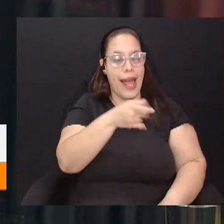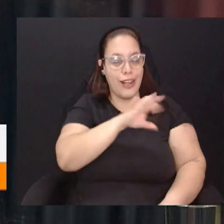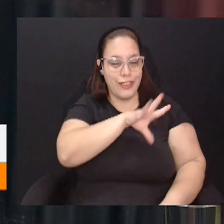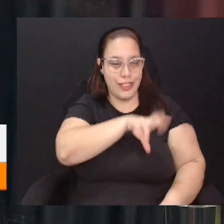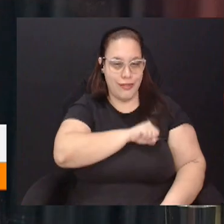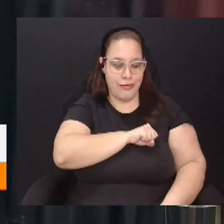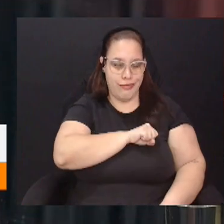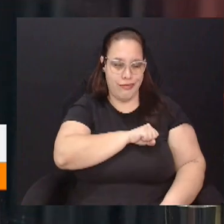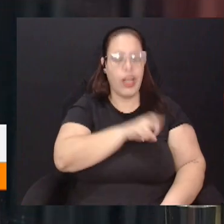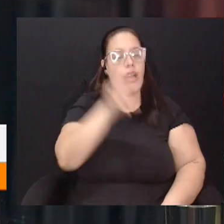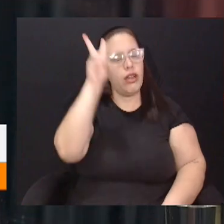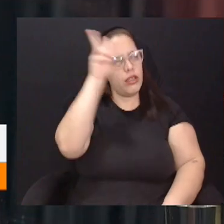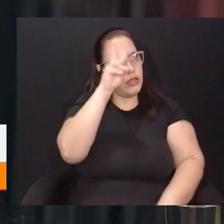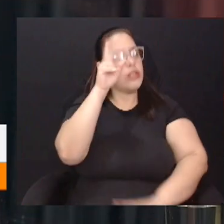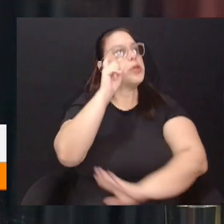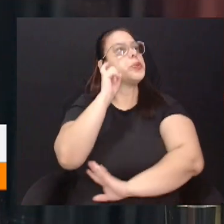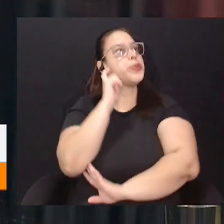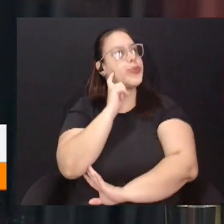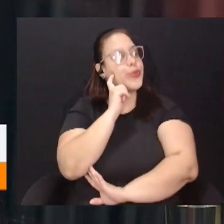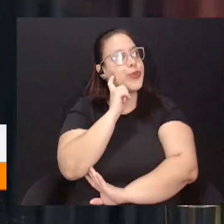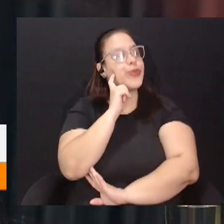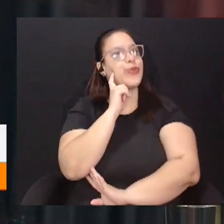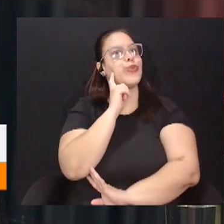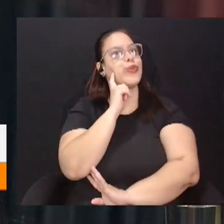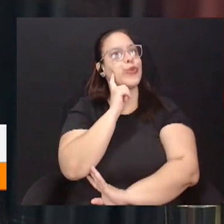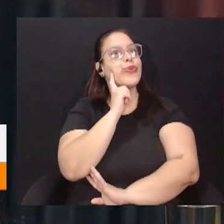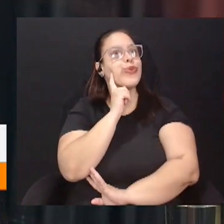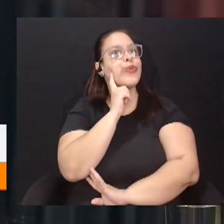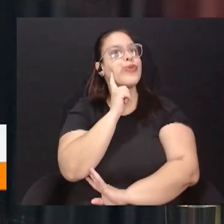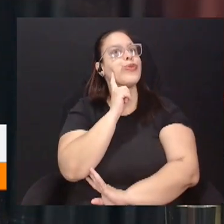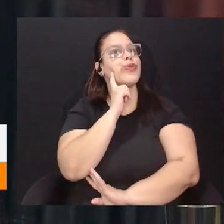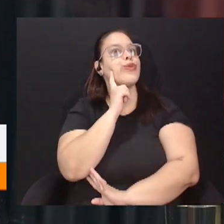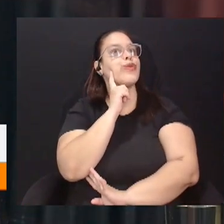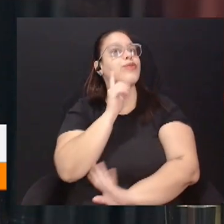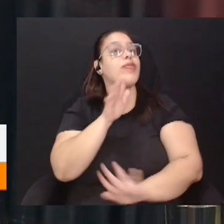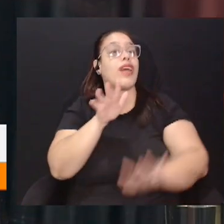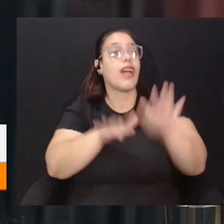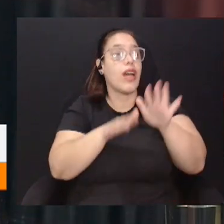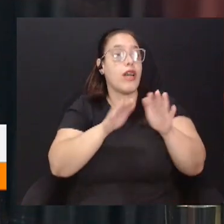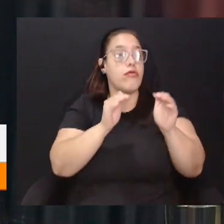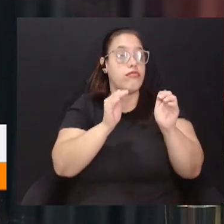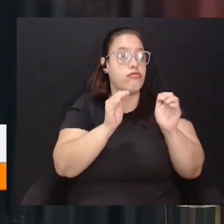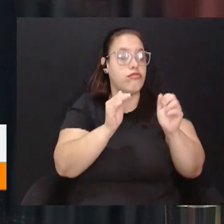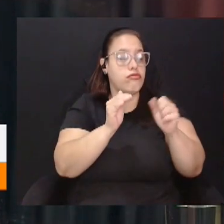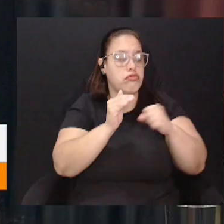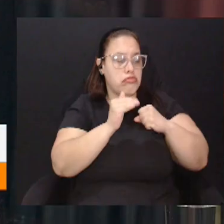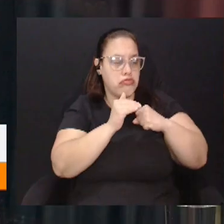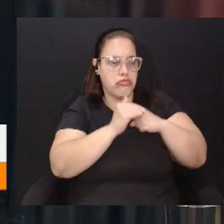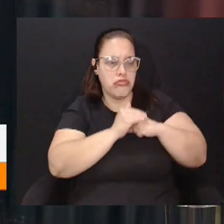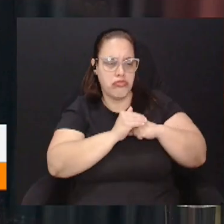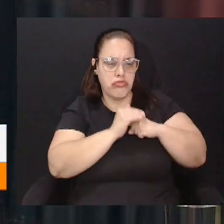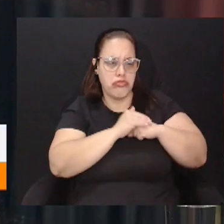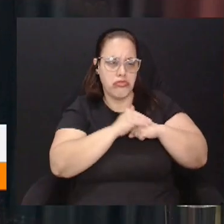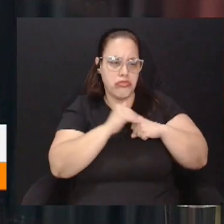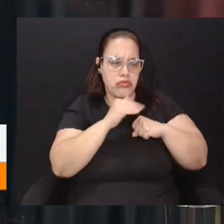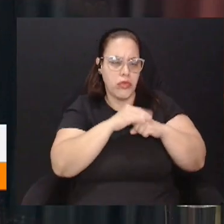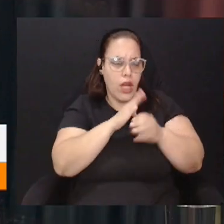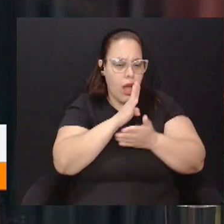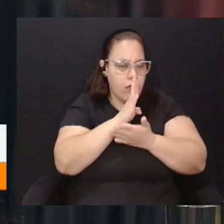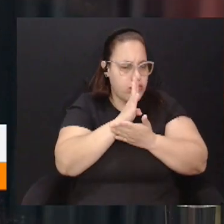também que era um tempo de bastante reserva, de muito cuidado, de muito silêncio, de muito